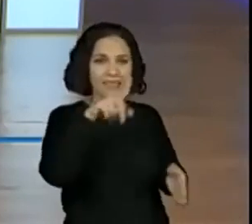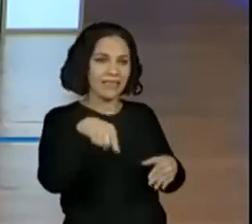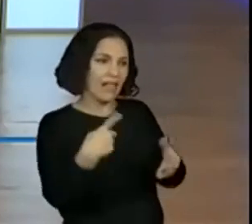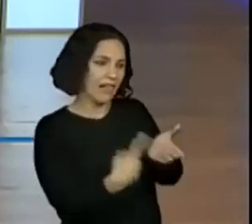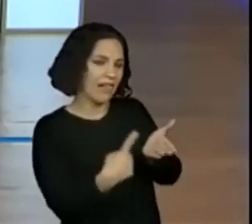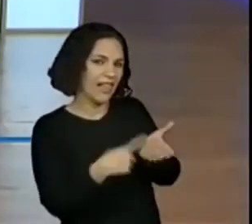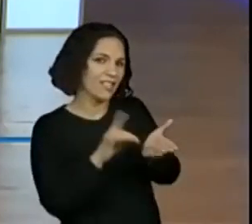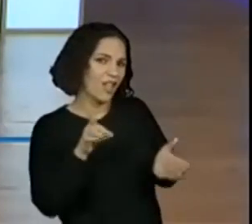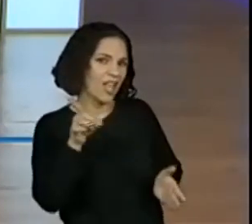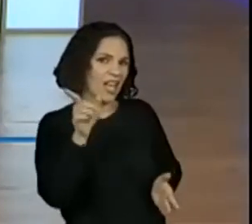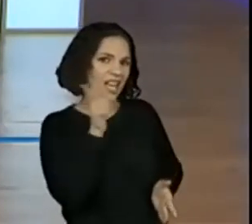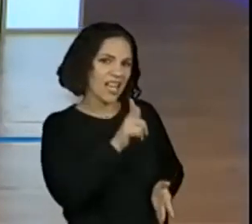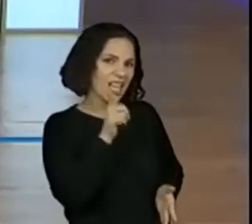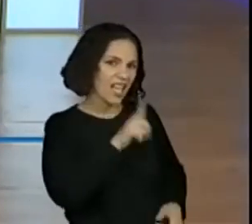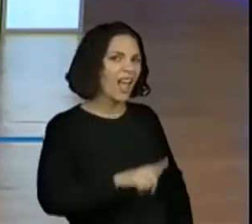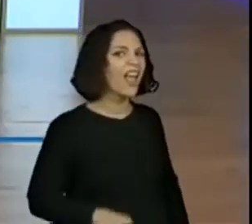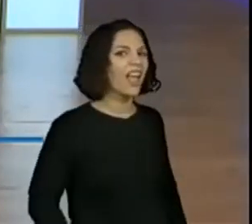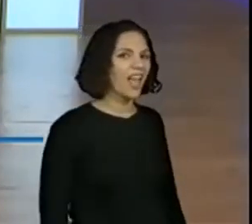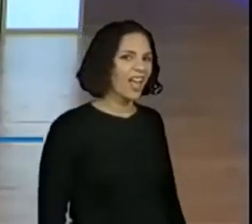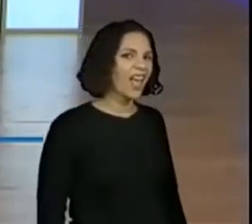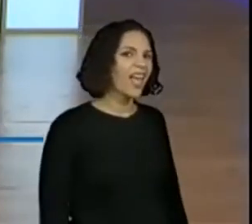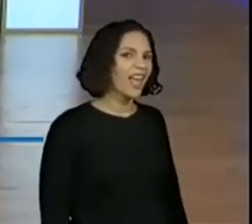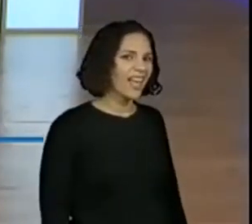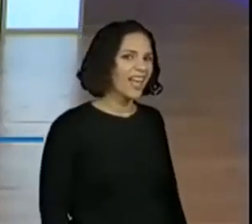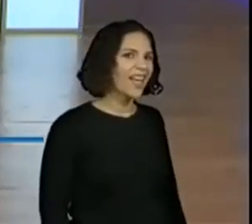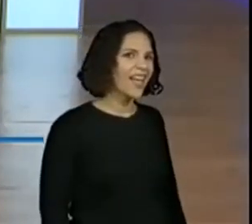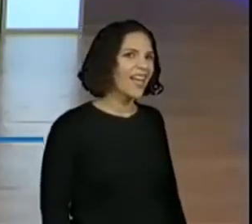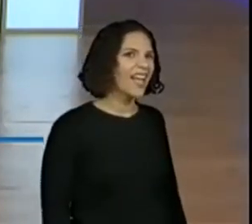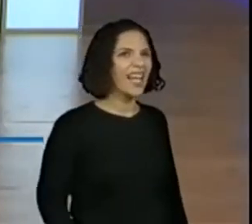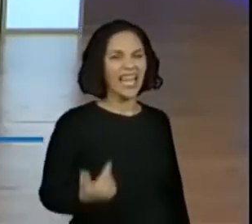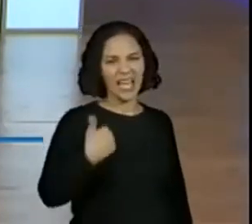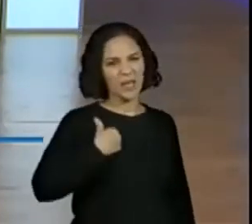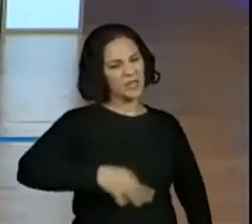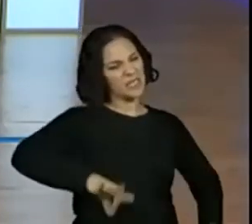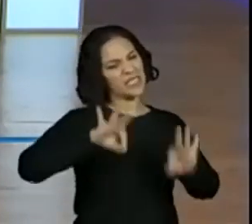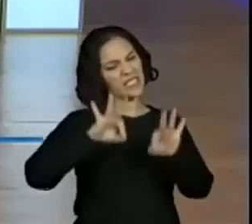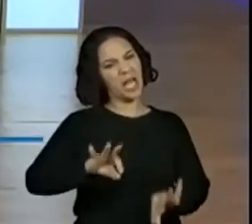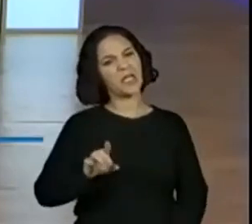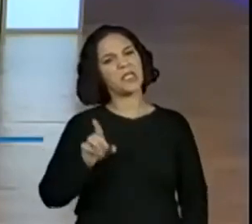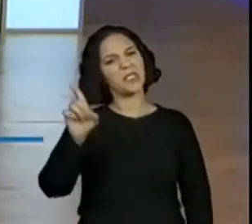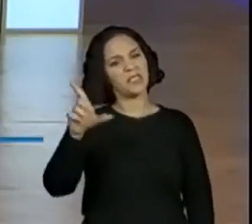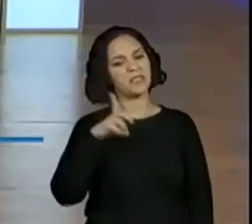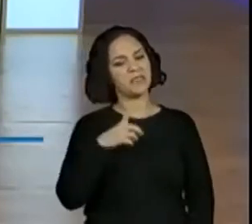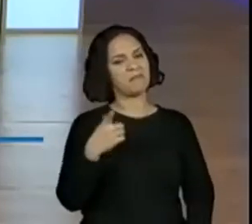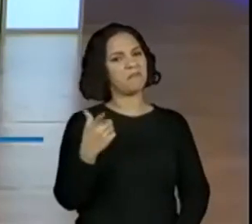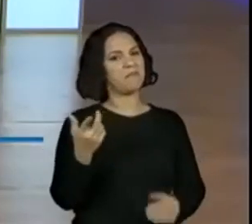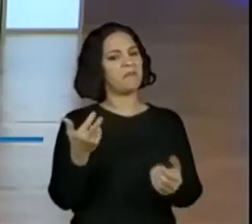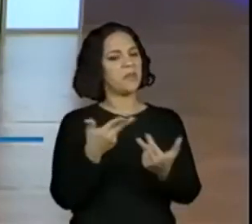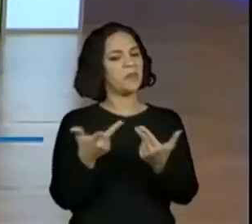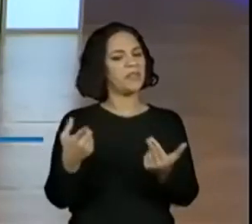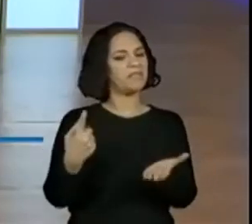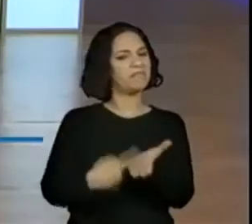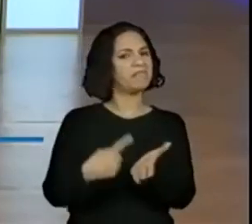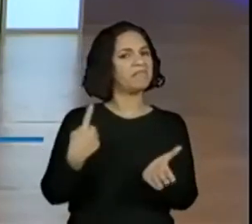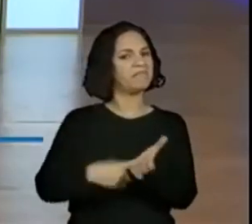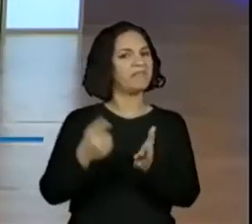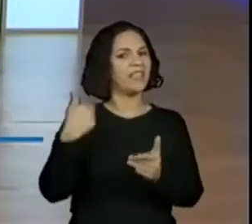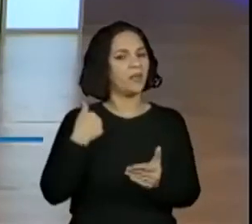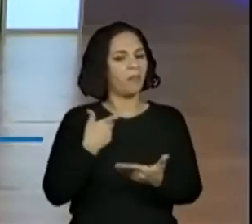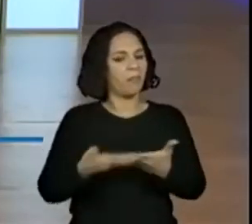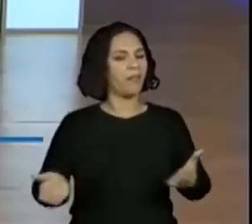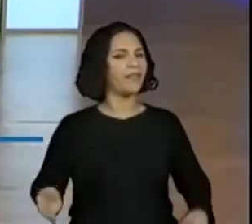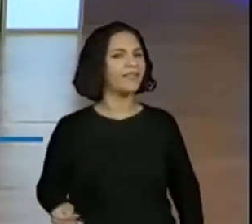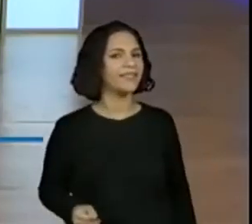tramoia aqui só para ele ganhar não é nem falar eu tenho certeza gente Professor Jonas faz essas coisas tá